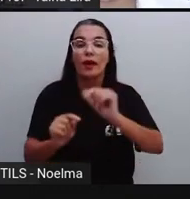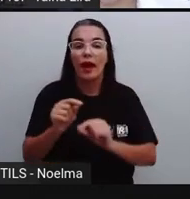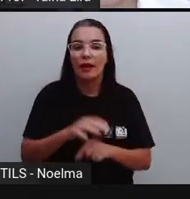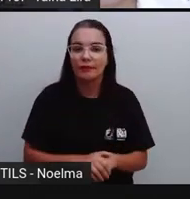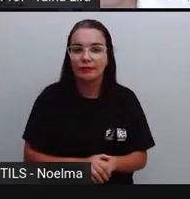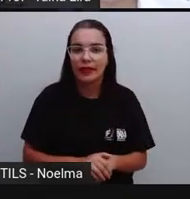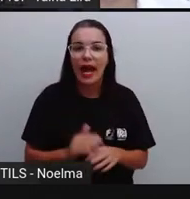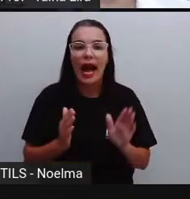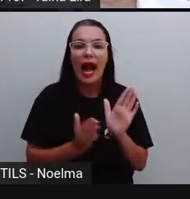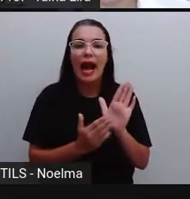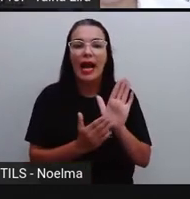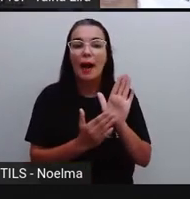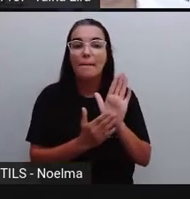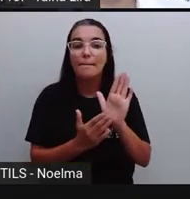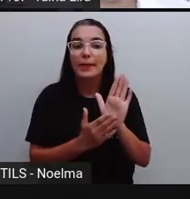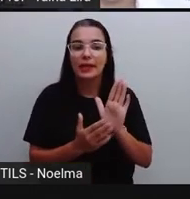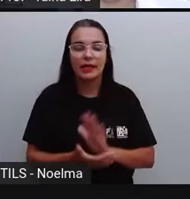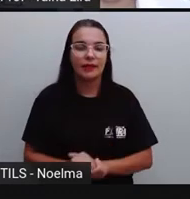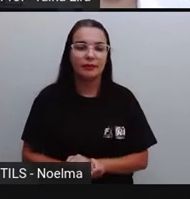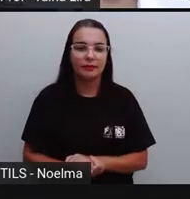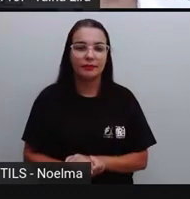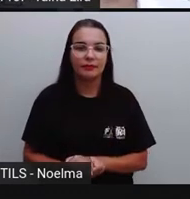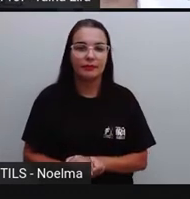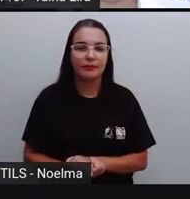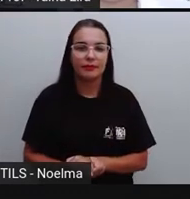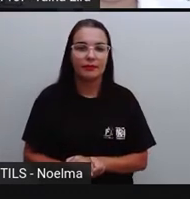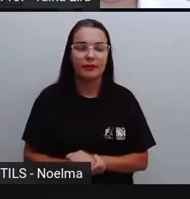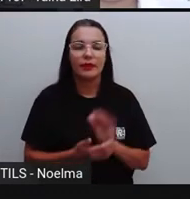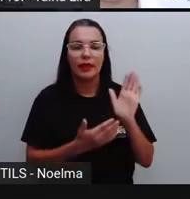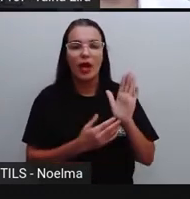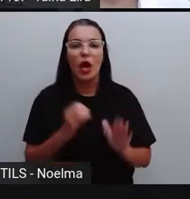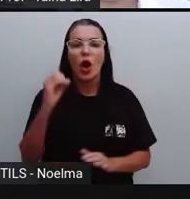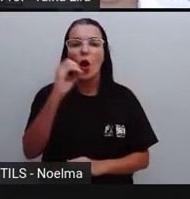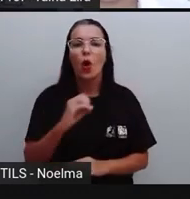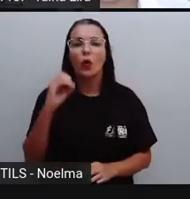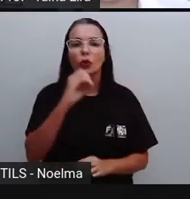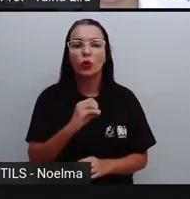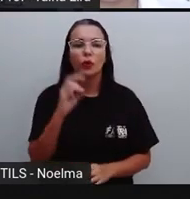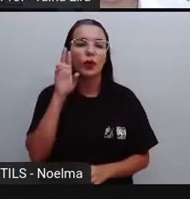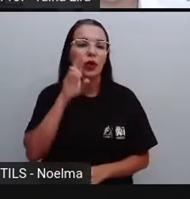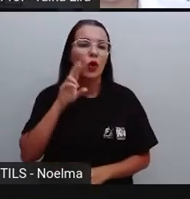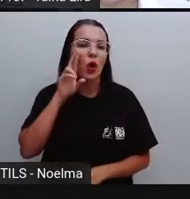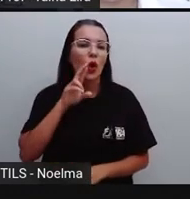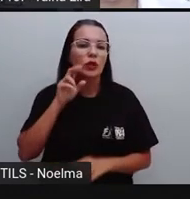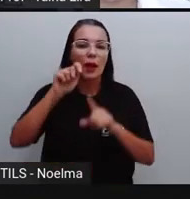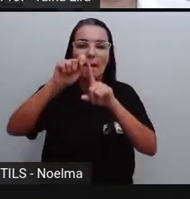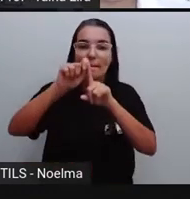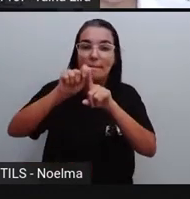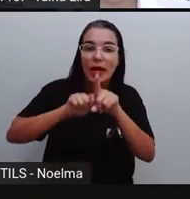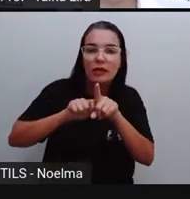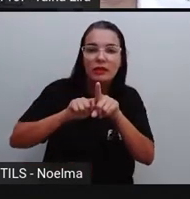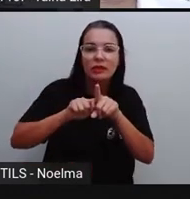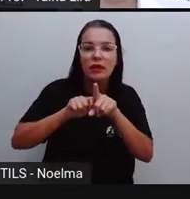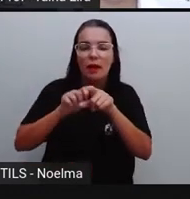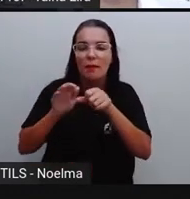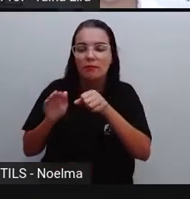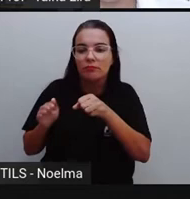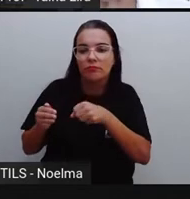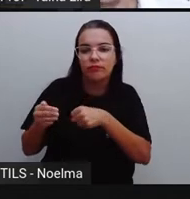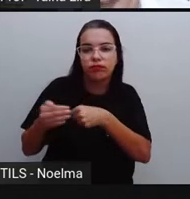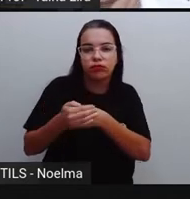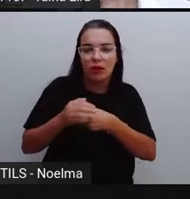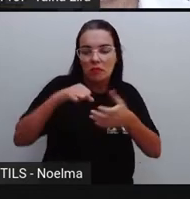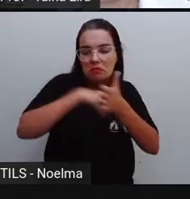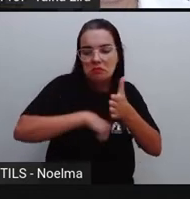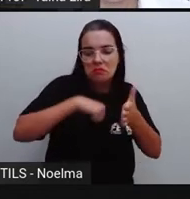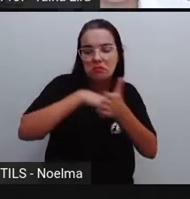Então, vamos fazer a leitura para a gente entender, ó. Outubro Rosa, mês de prevenção e combate ao câncer de